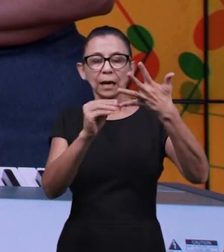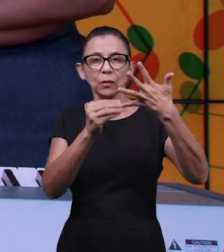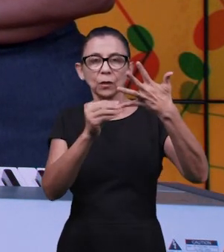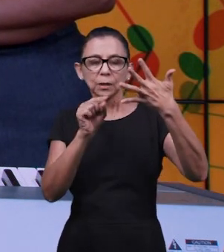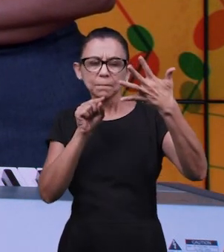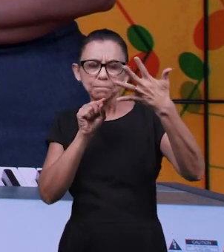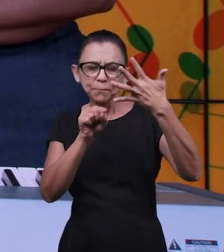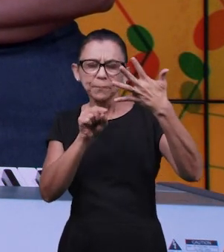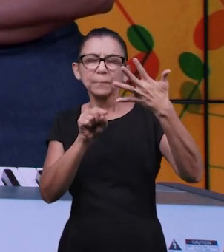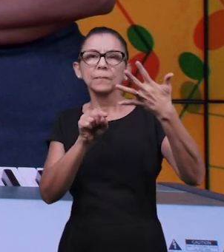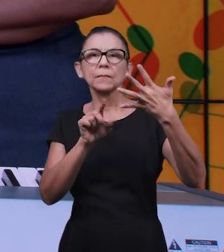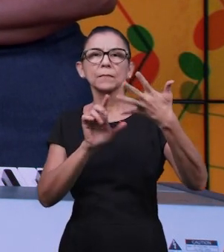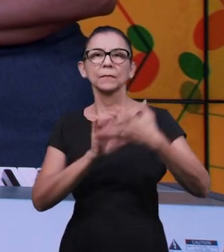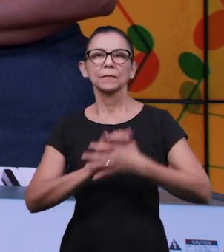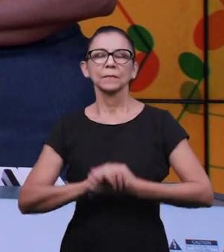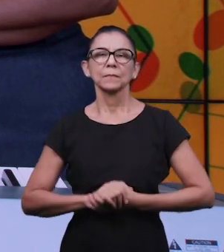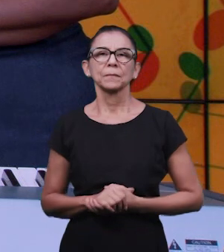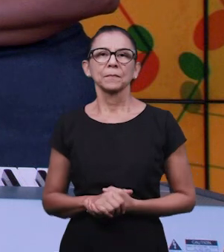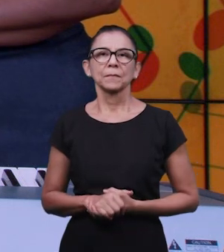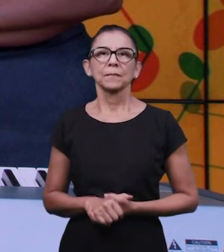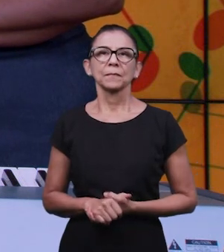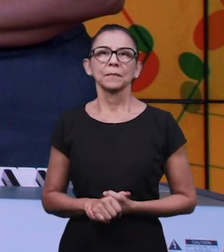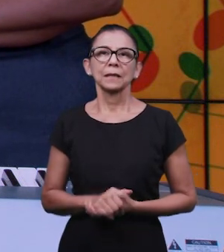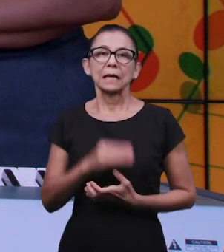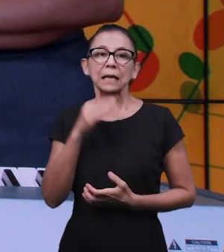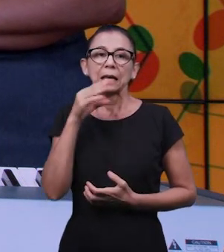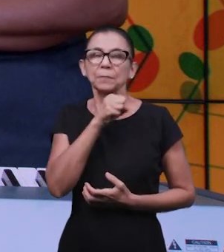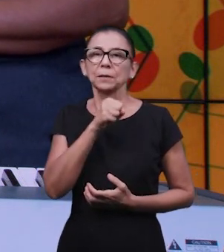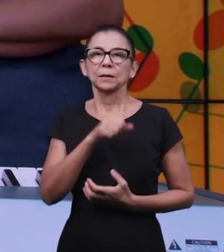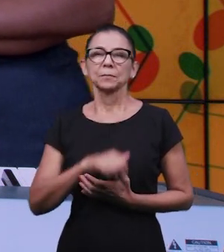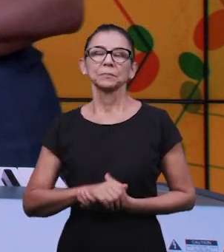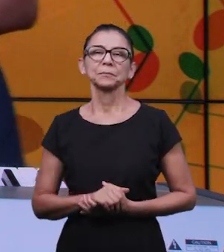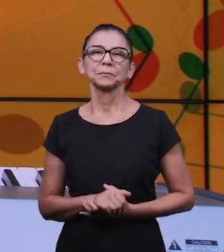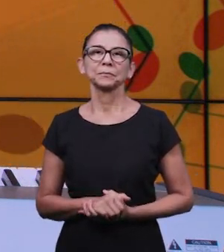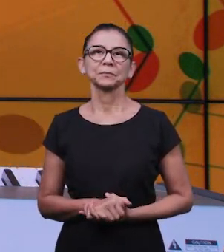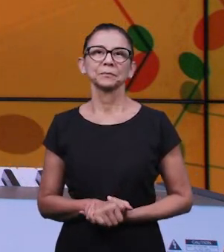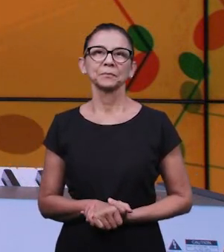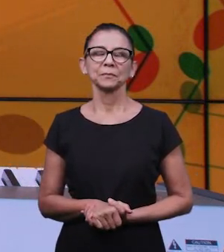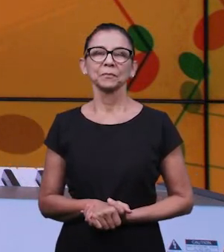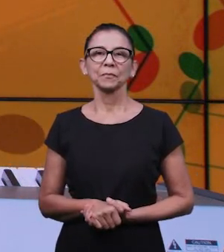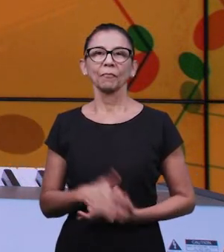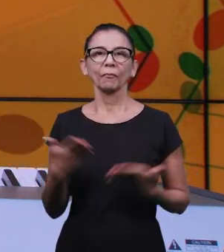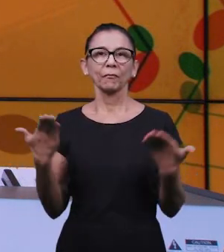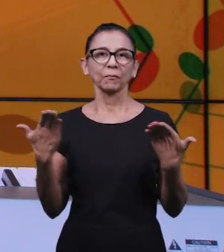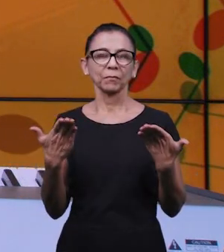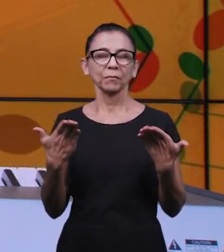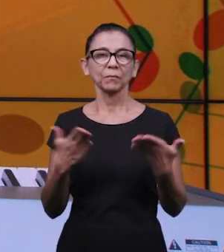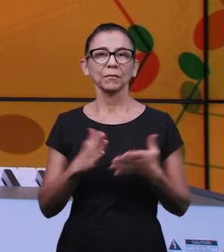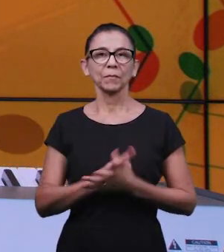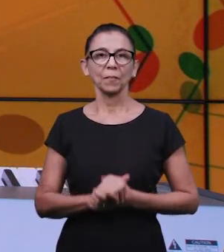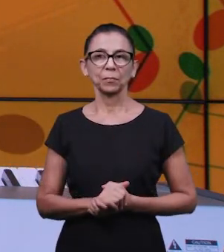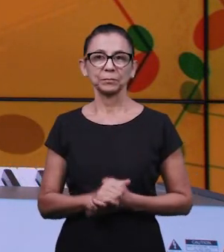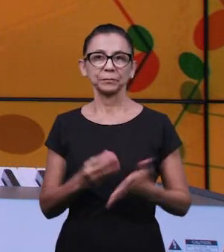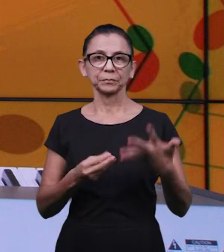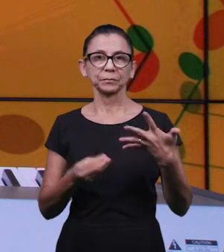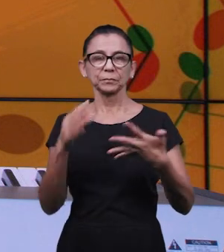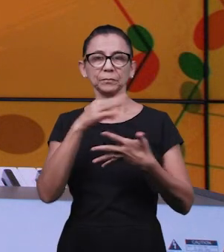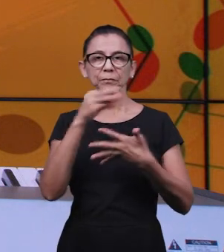Vocês viram que a última notinha foi bem rapidinha? É um estacato. Todas as vezes que você ver